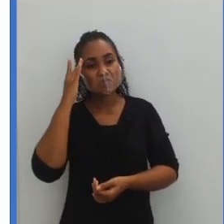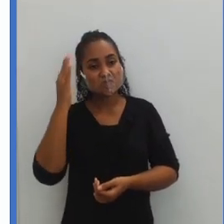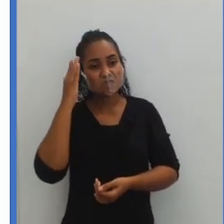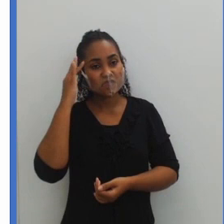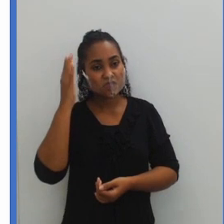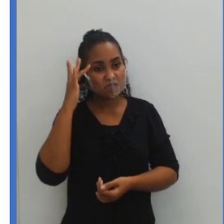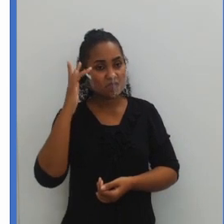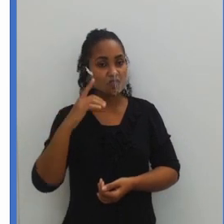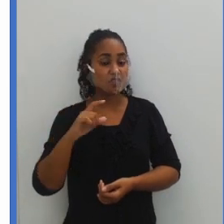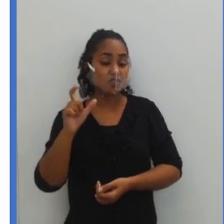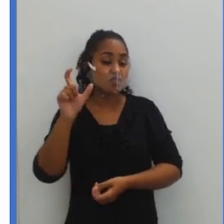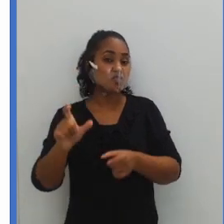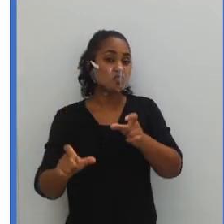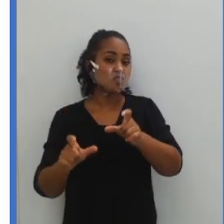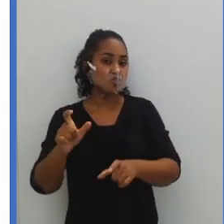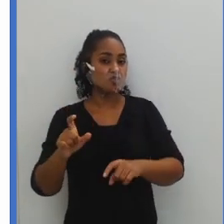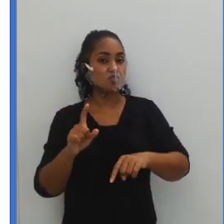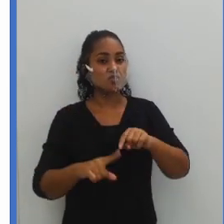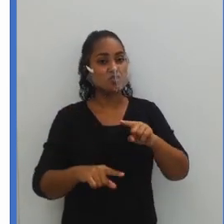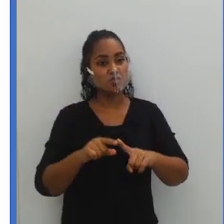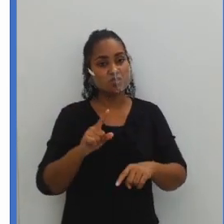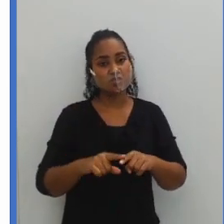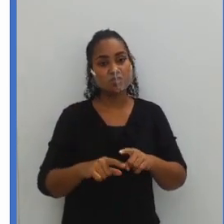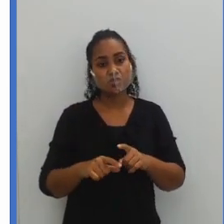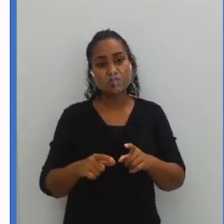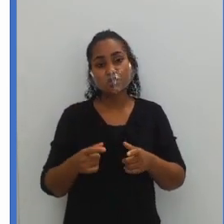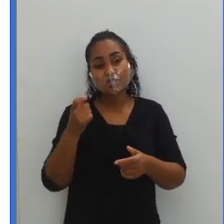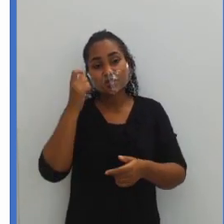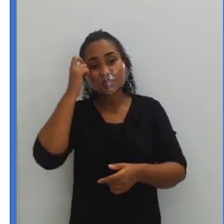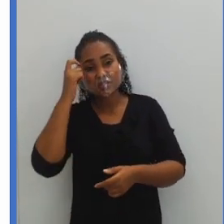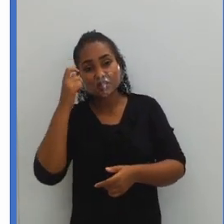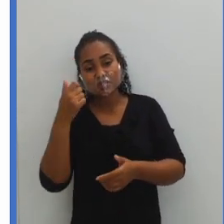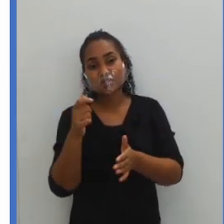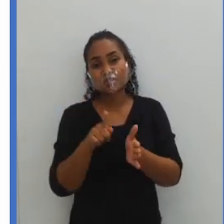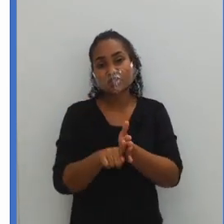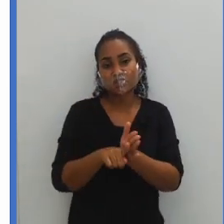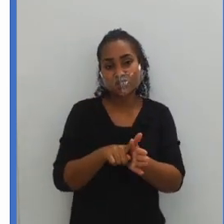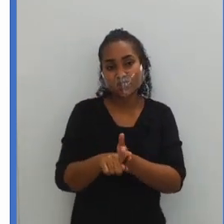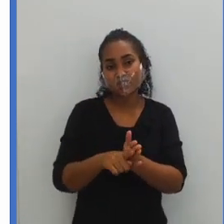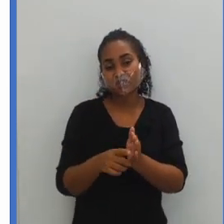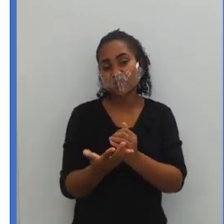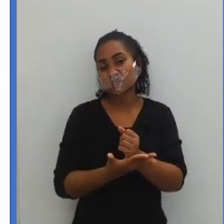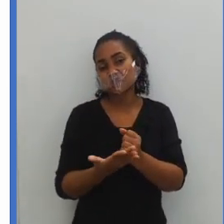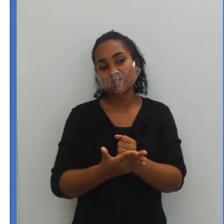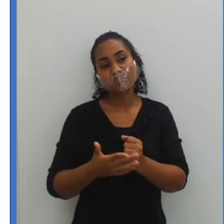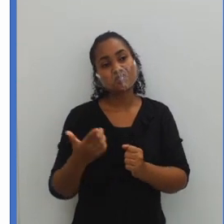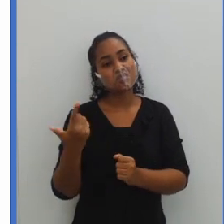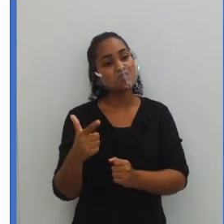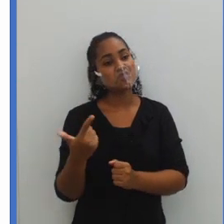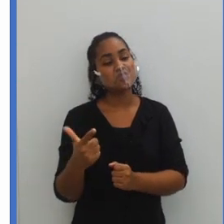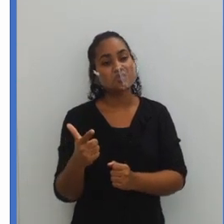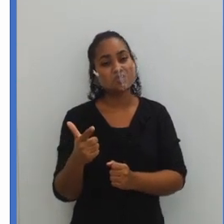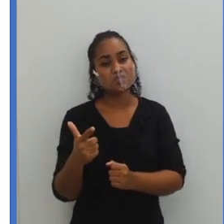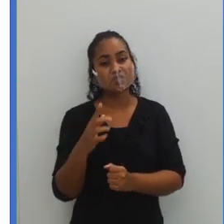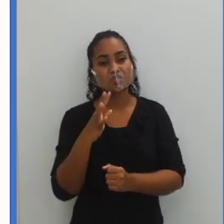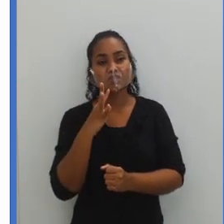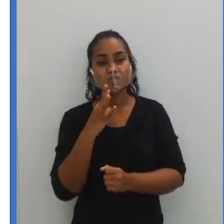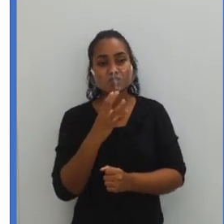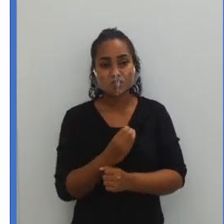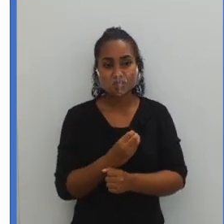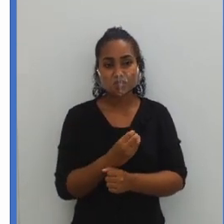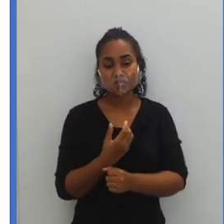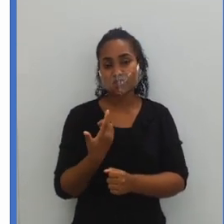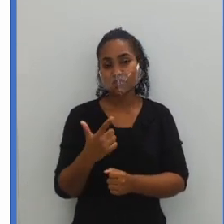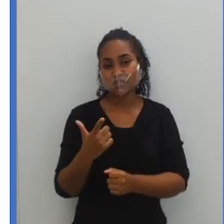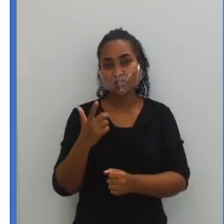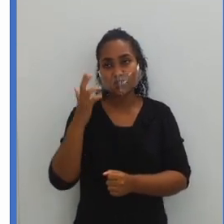ou pensamento acerca de algo ou de alguém construída a partir de análise sem fundamento,